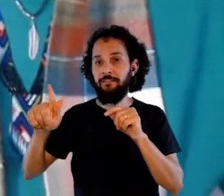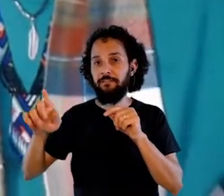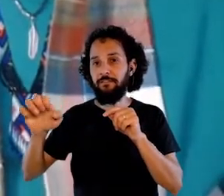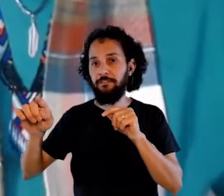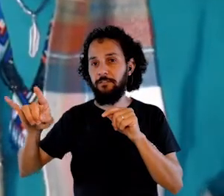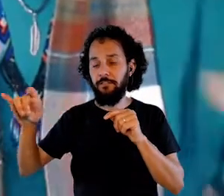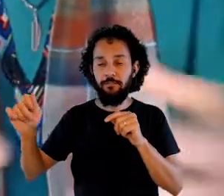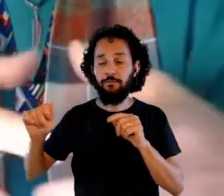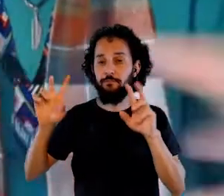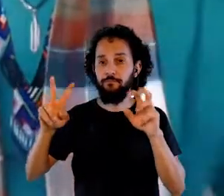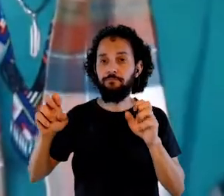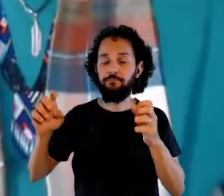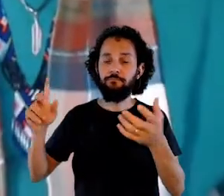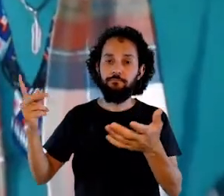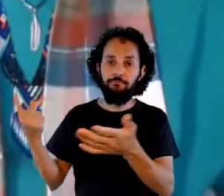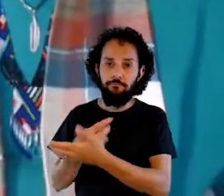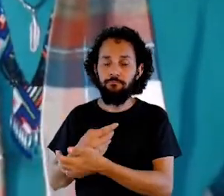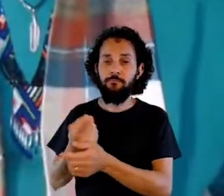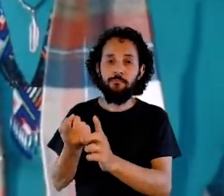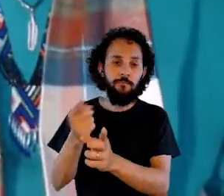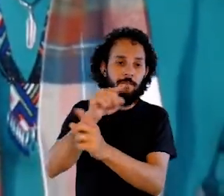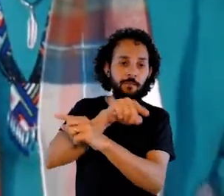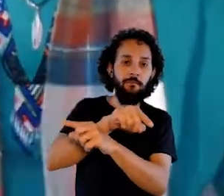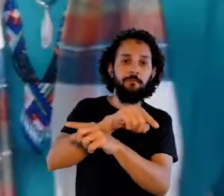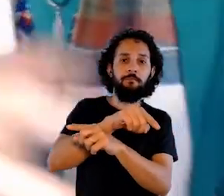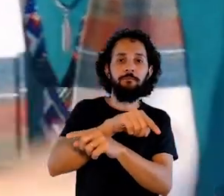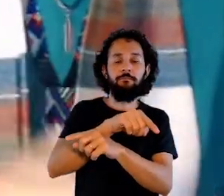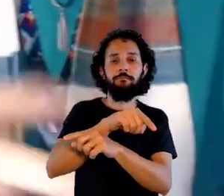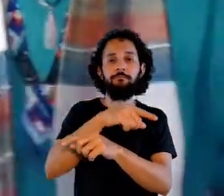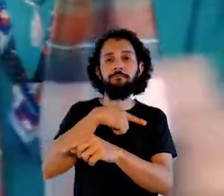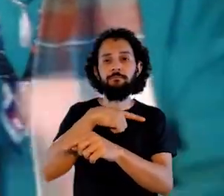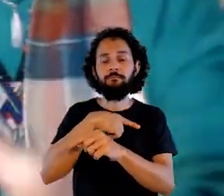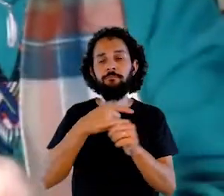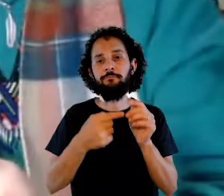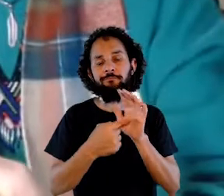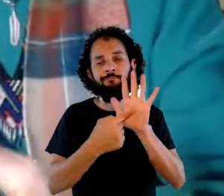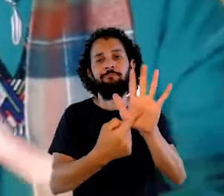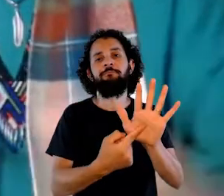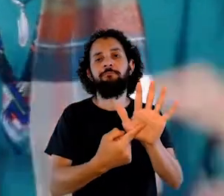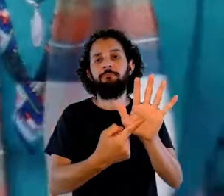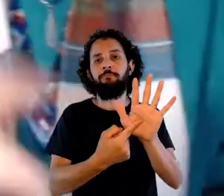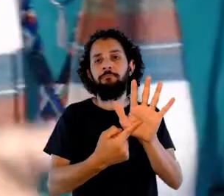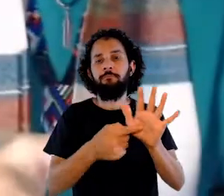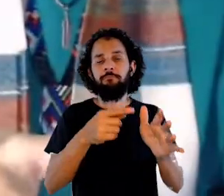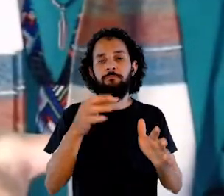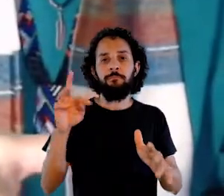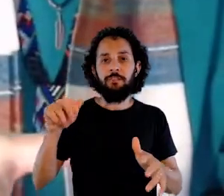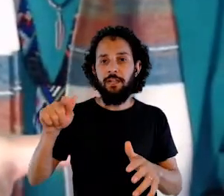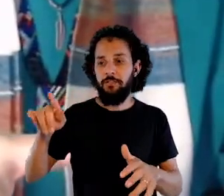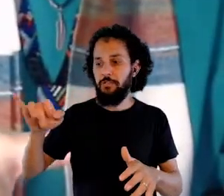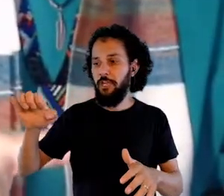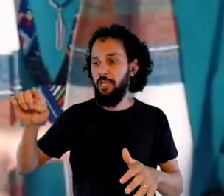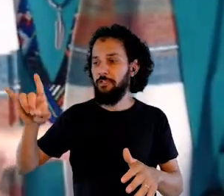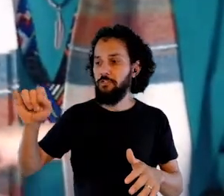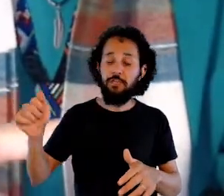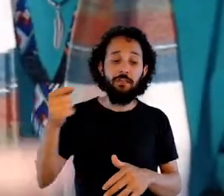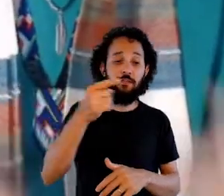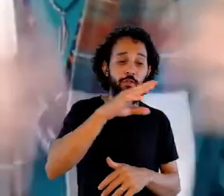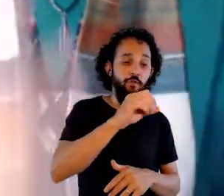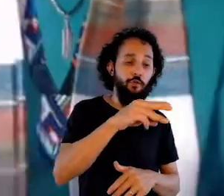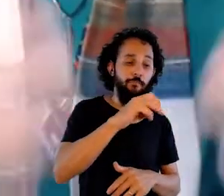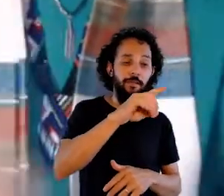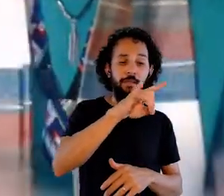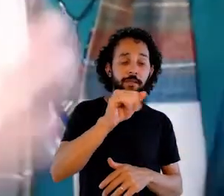outro lado. Eles começaram a trazer a tragédia e a comédia. Então, a pessoa ia assistir um dia a tragédia.